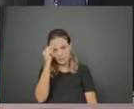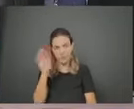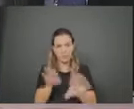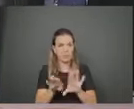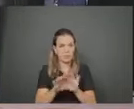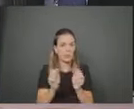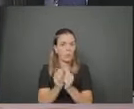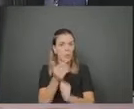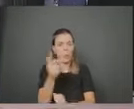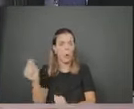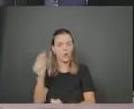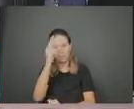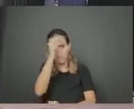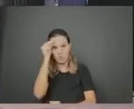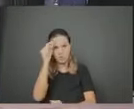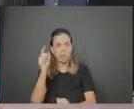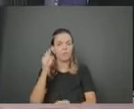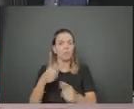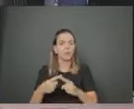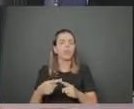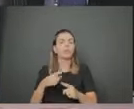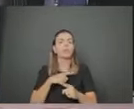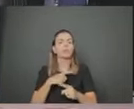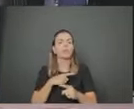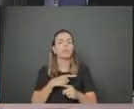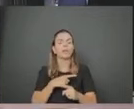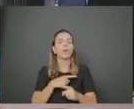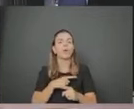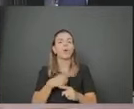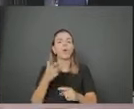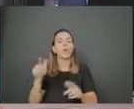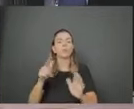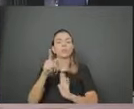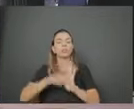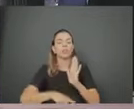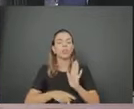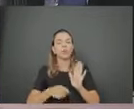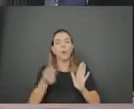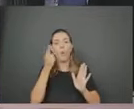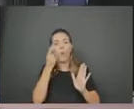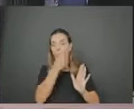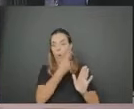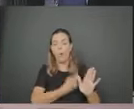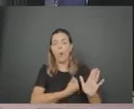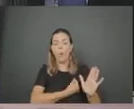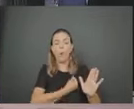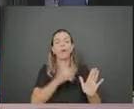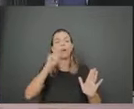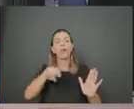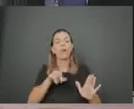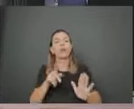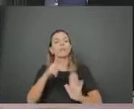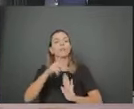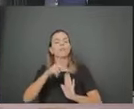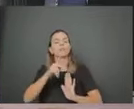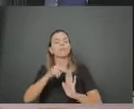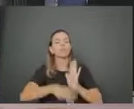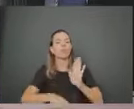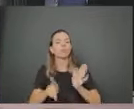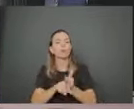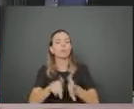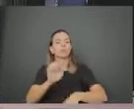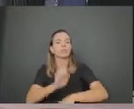nós temos o projeto Olho Vivo, que é do governo do Estado. Então, eles se interligam, está em fase final, né, por isso está em fase